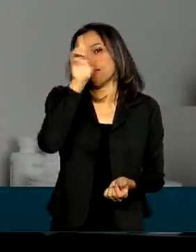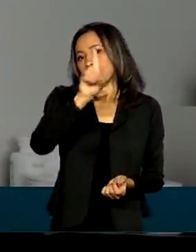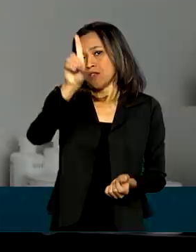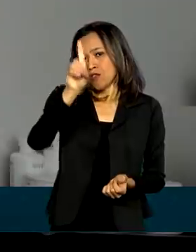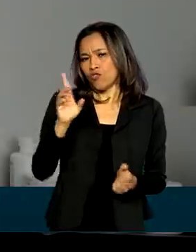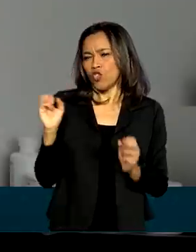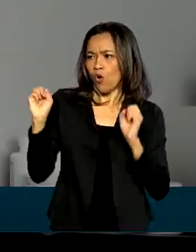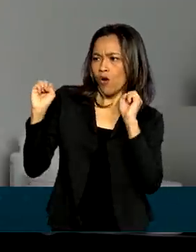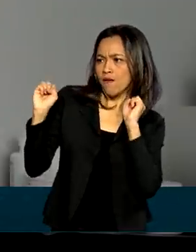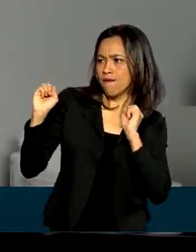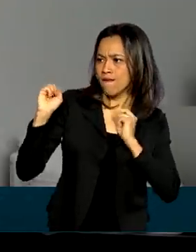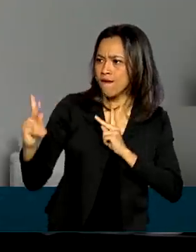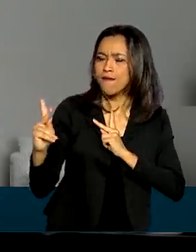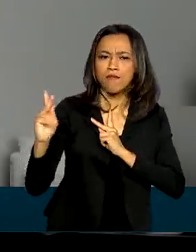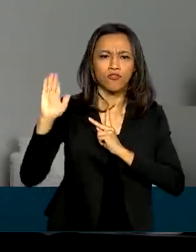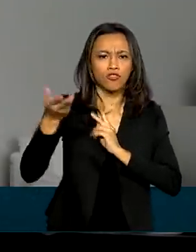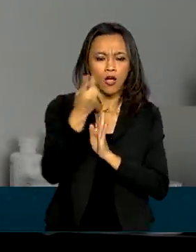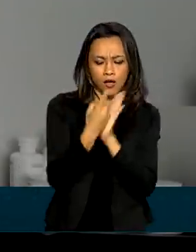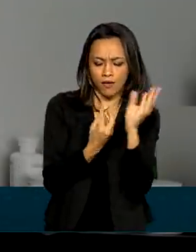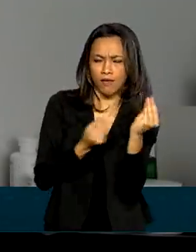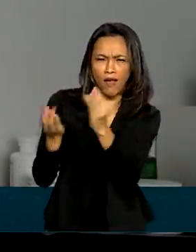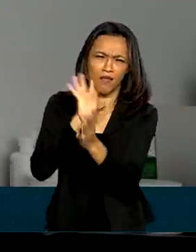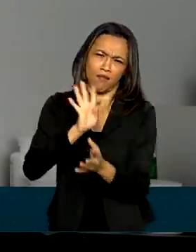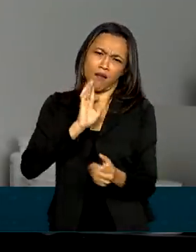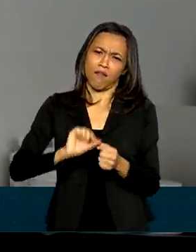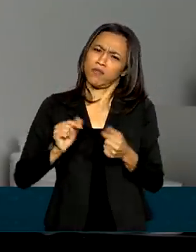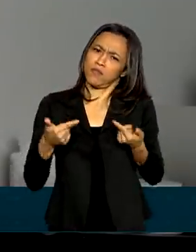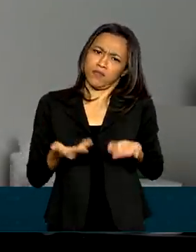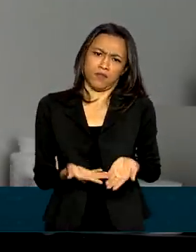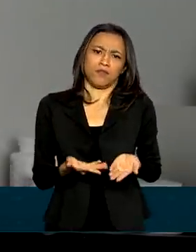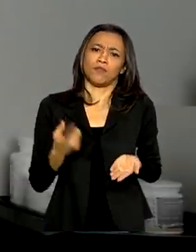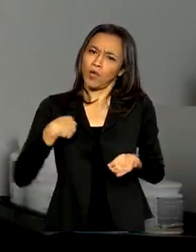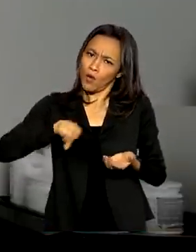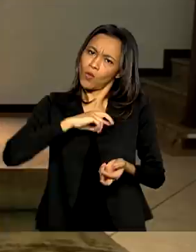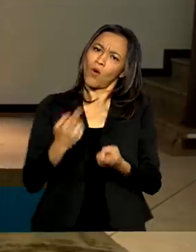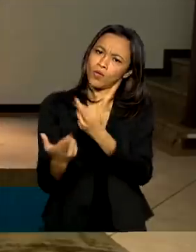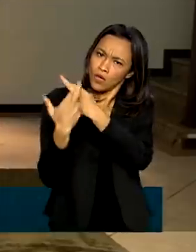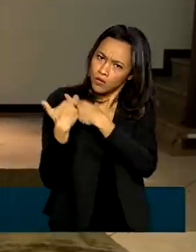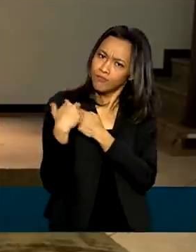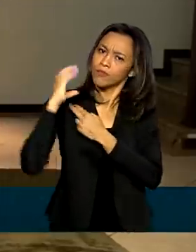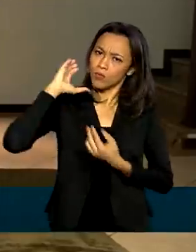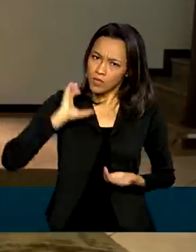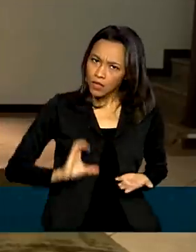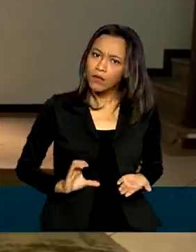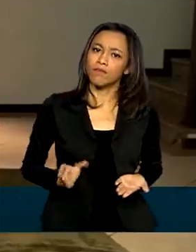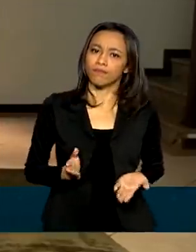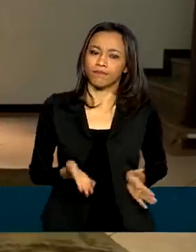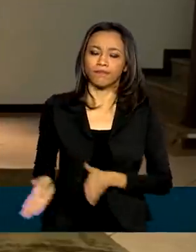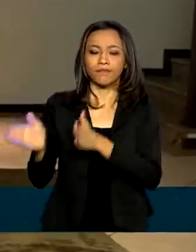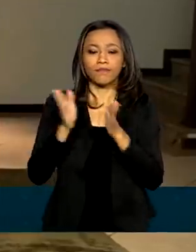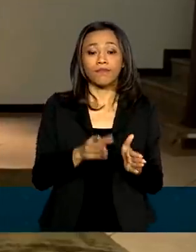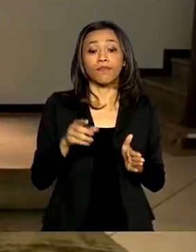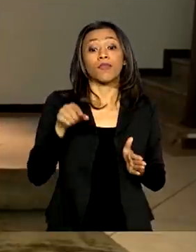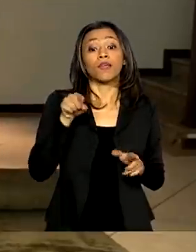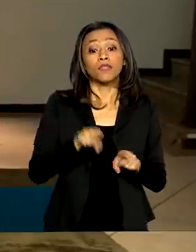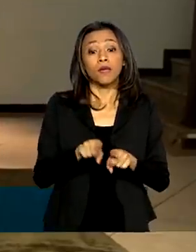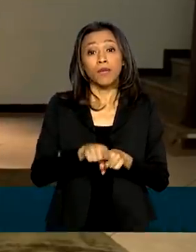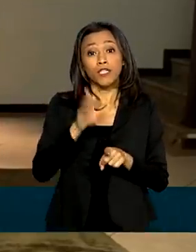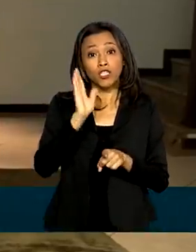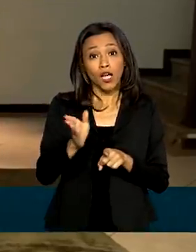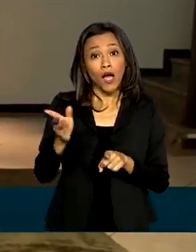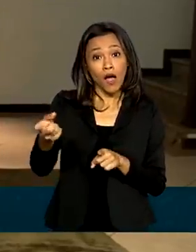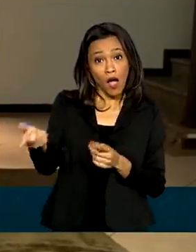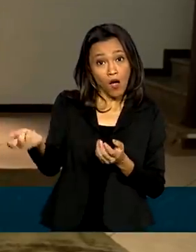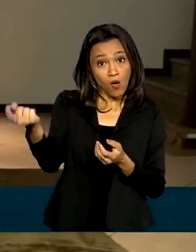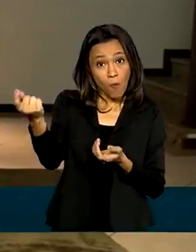e acho que é legal a gente fazer isso porque a gente cumpre nosso dever de cidadão. E as restituições já começaram a ser pagas,